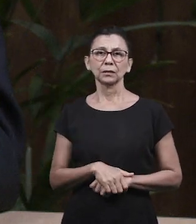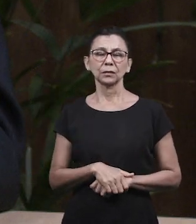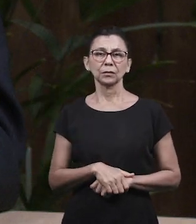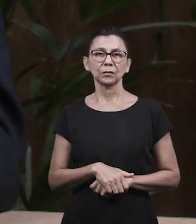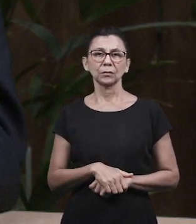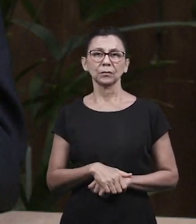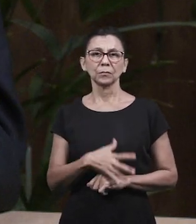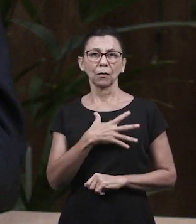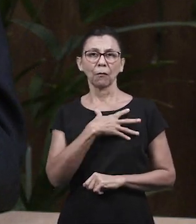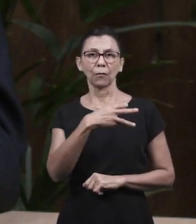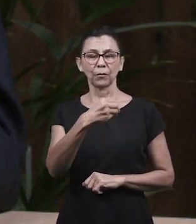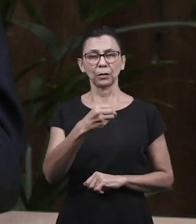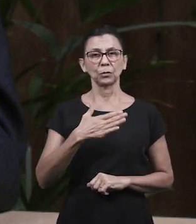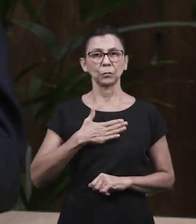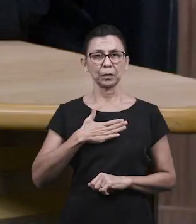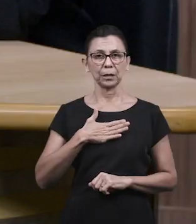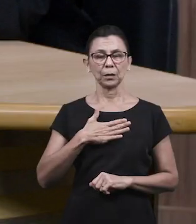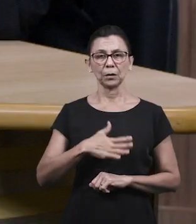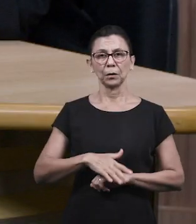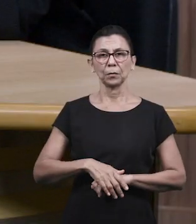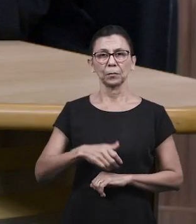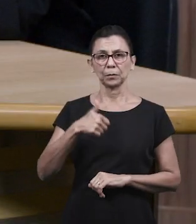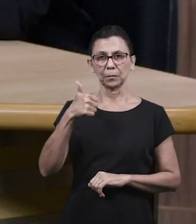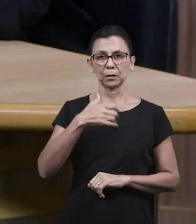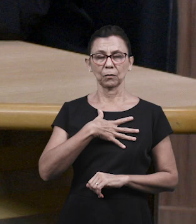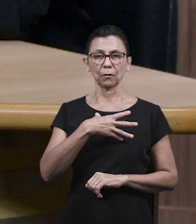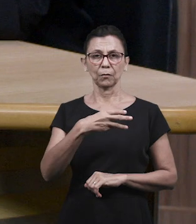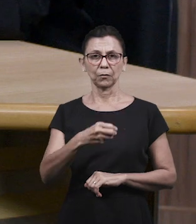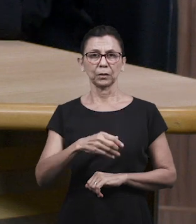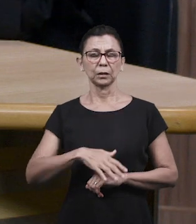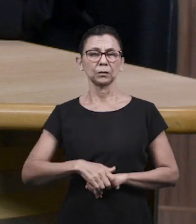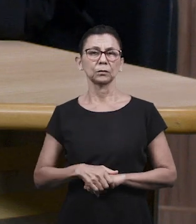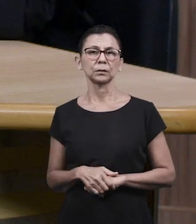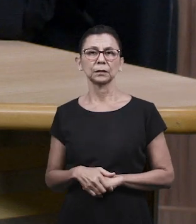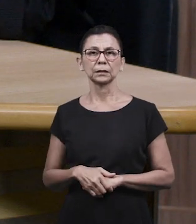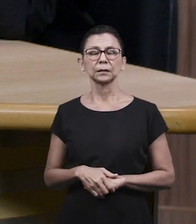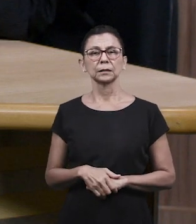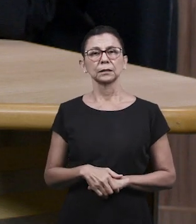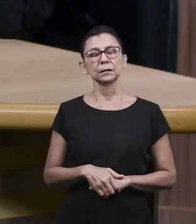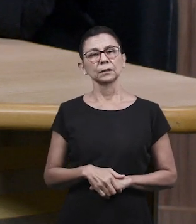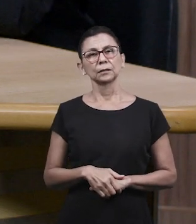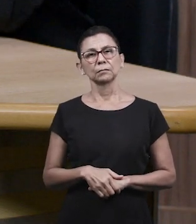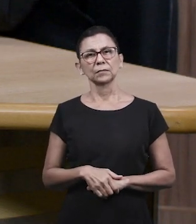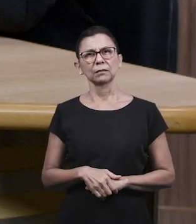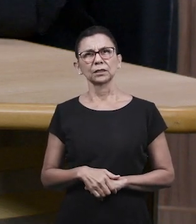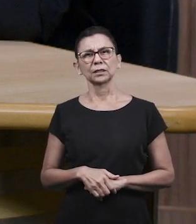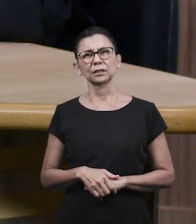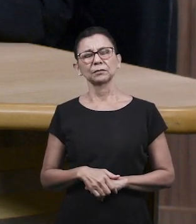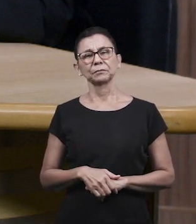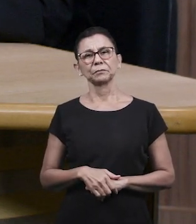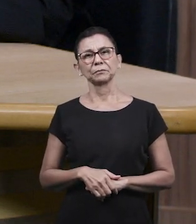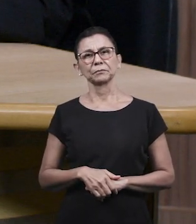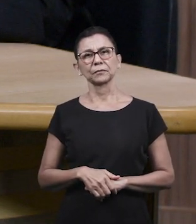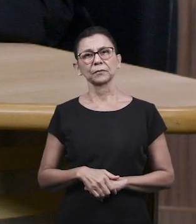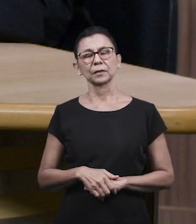velho estava no 2º ano fundamental, naquela época, acho que 2º ano primário, alguma coisa